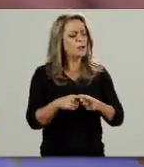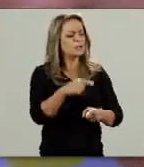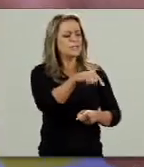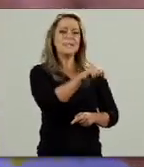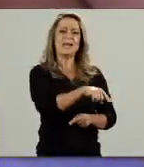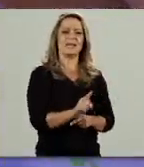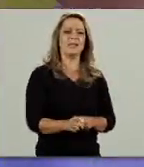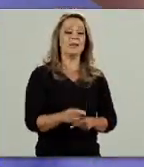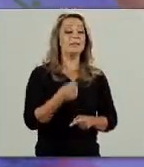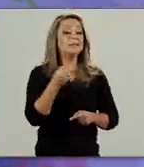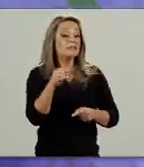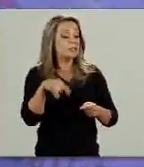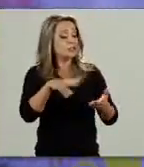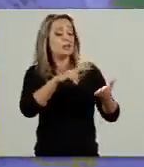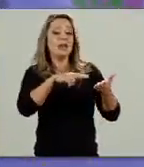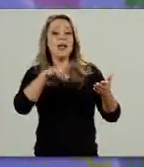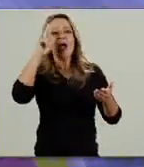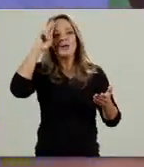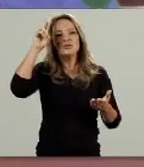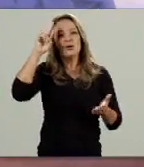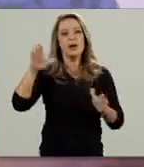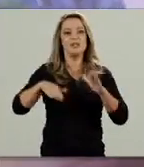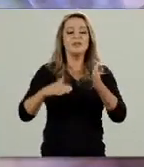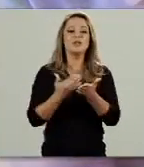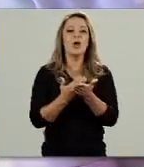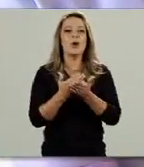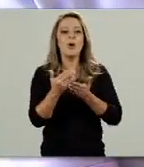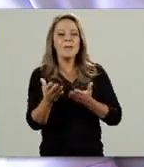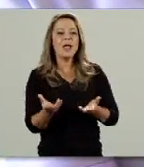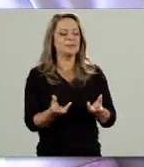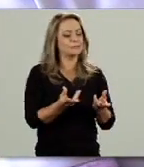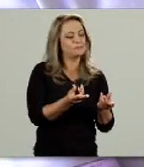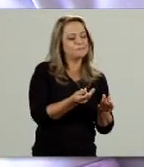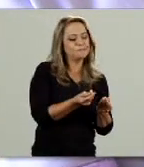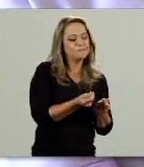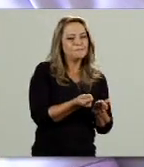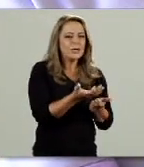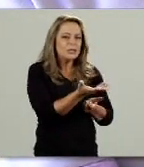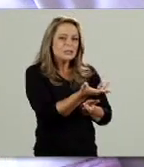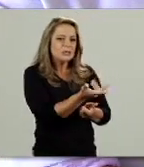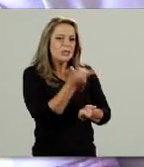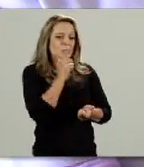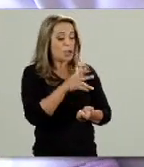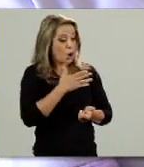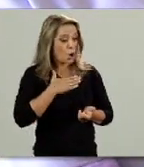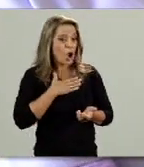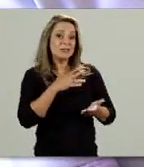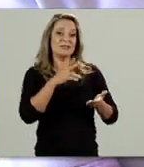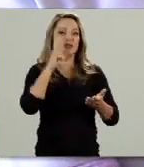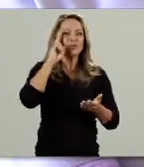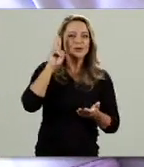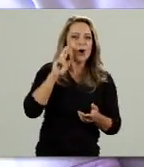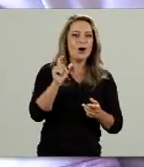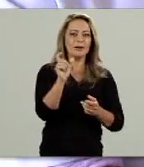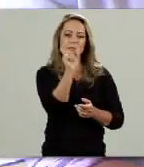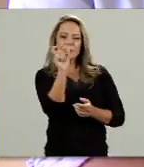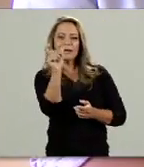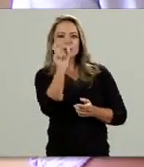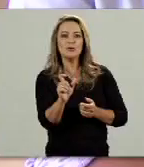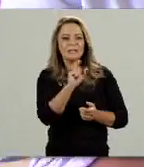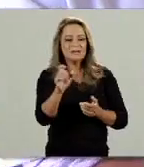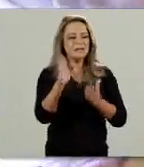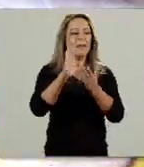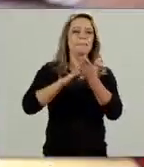né? Poxa, você tá aqui, mas que tal se a gente lesse uma história? Muitas vezes começa assim com situações bem sutis, né? Vamos ler uma história, você gosta de história, você